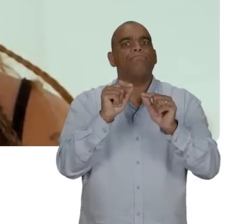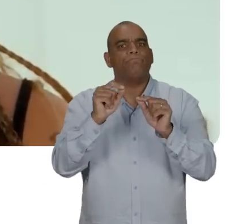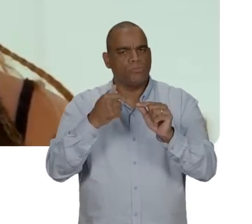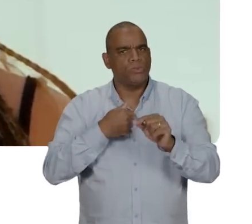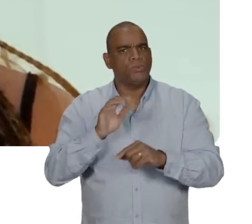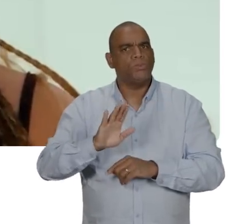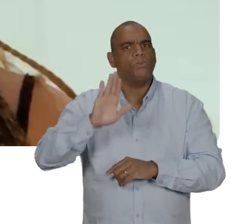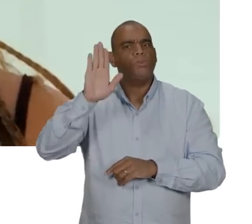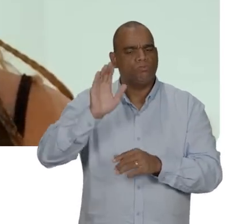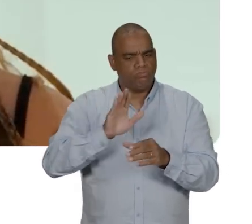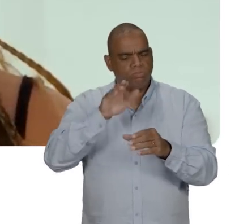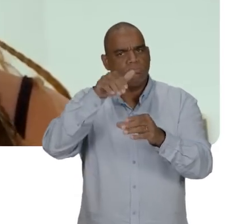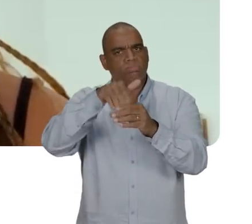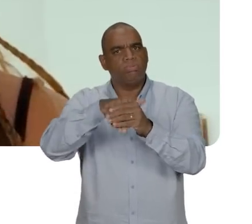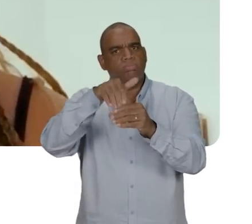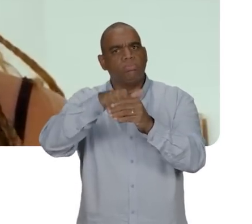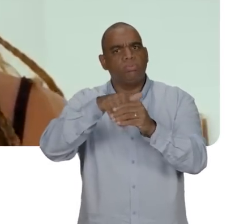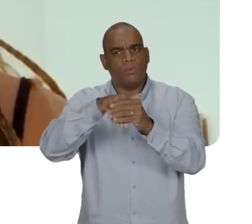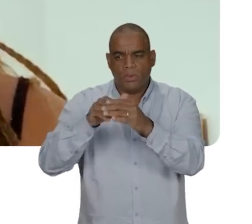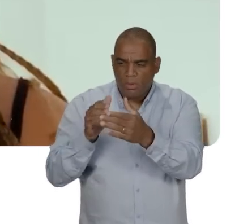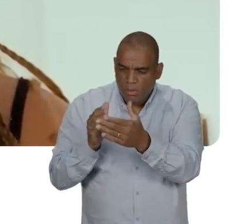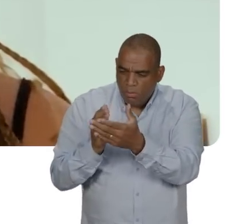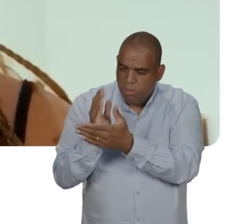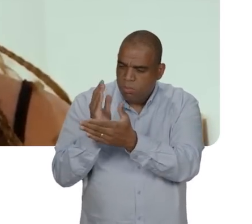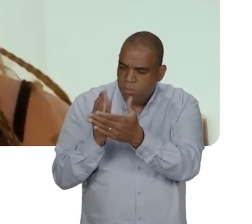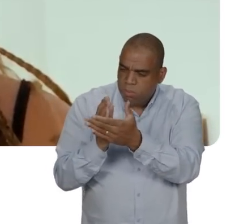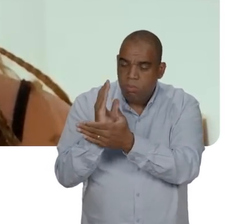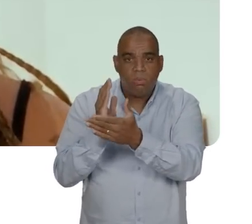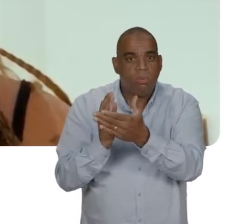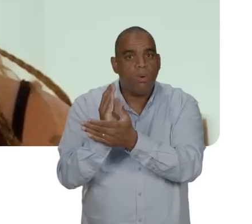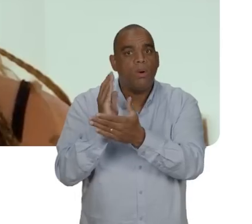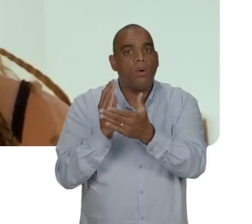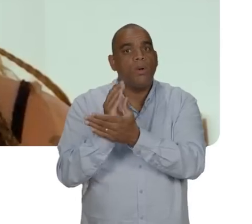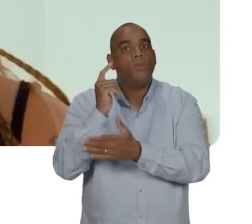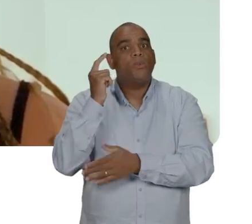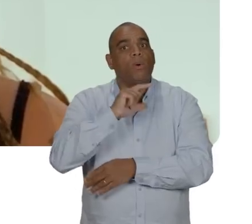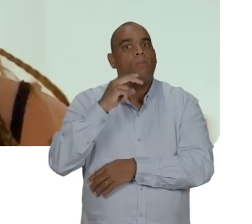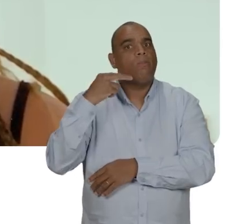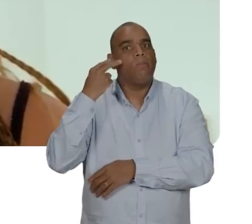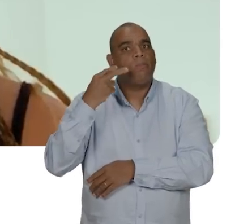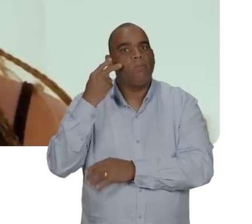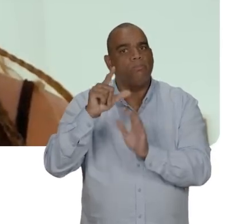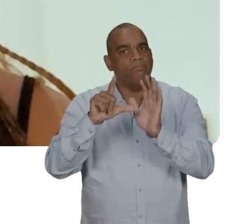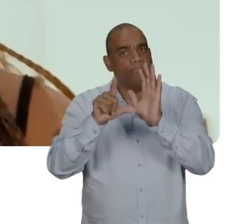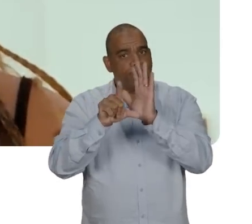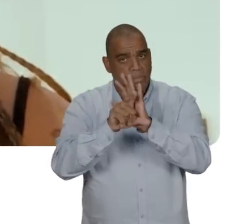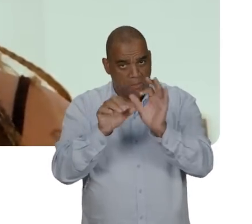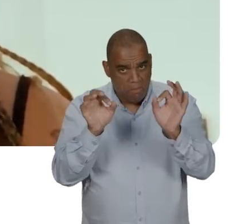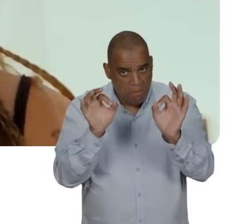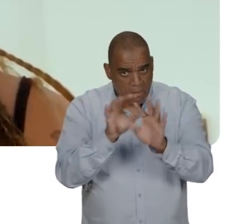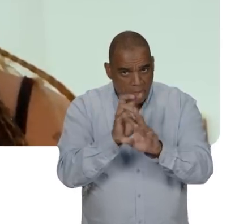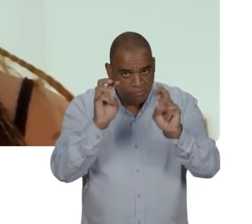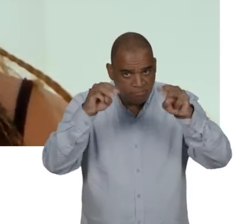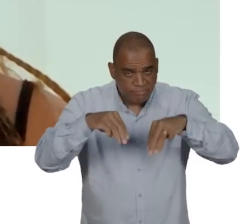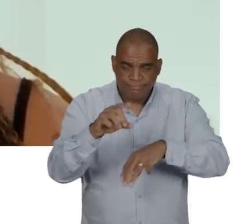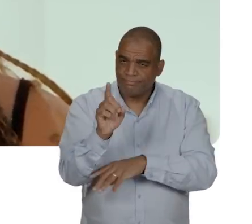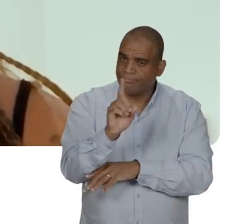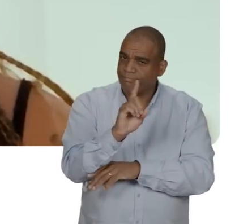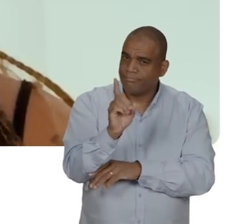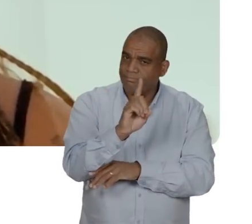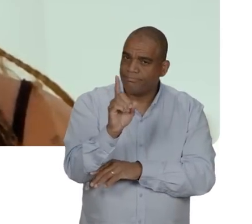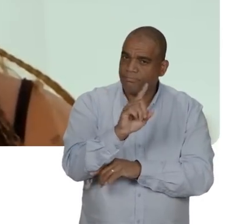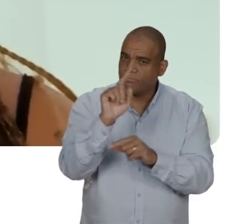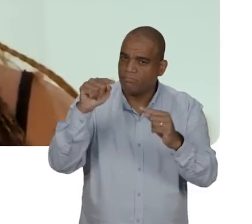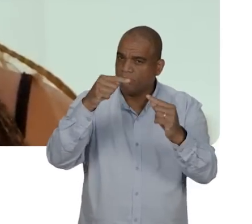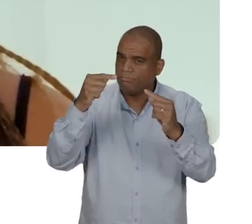nessas eleições têm um potencial grande de serem eleitas, né, de conseguirem chegar a essas casas legislativas, mas esse não é o fim do